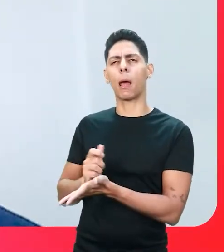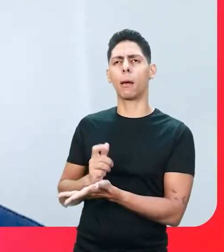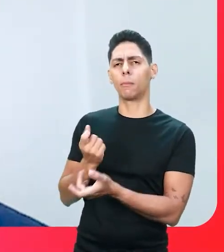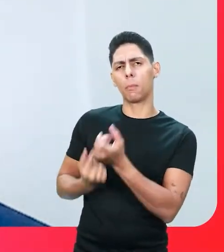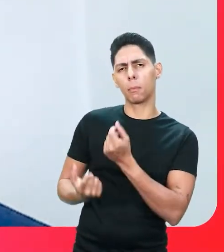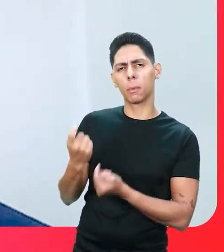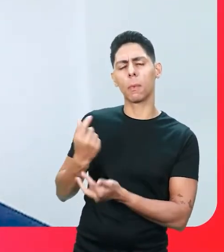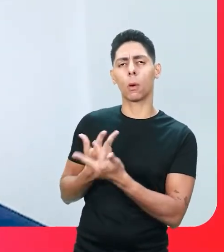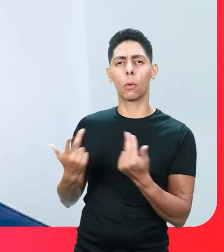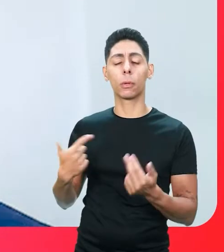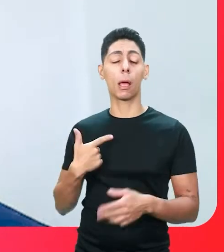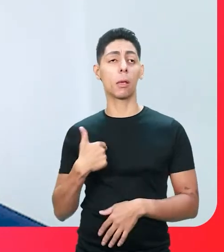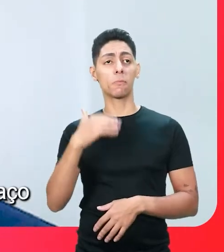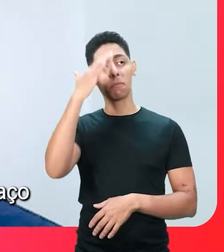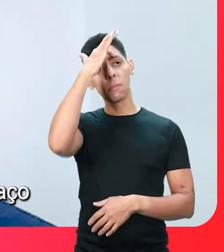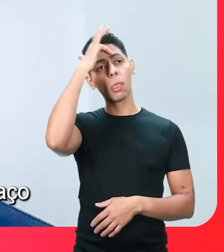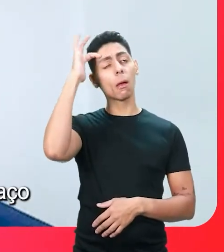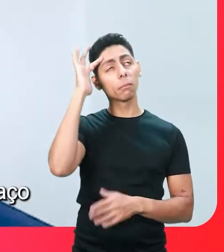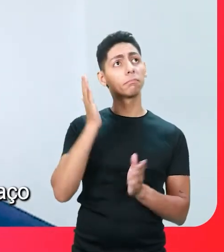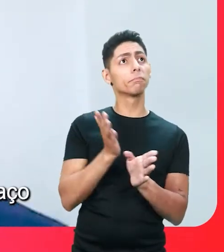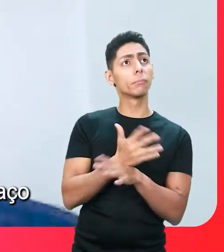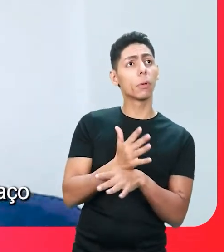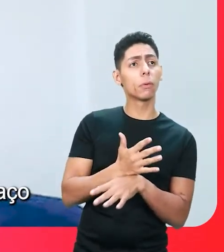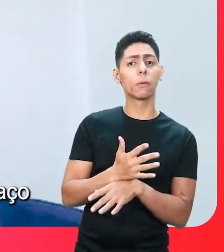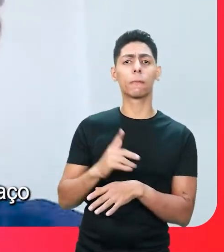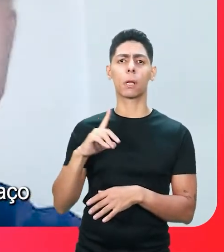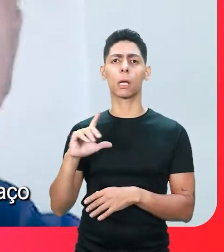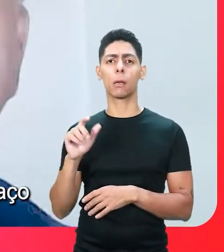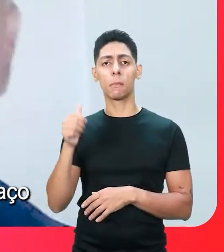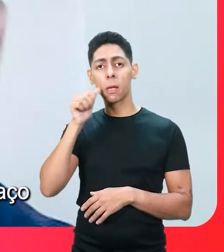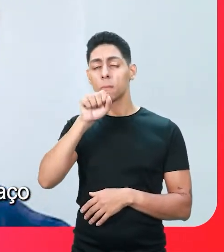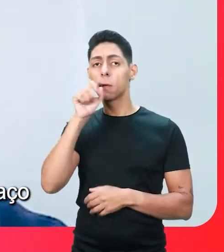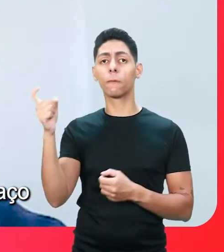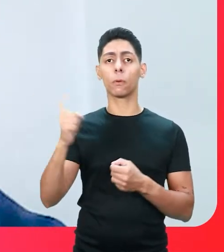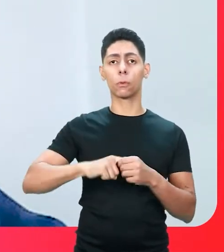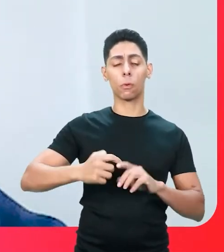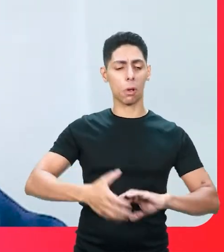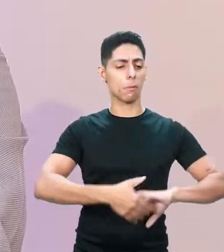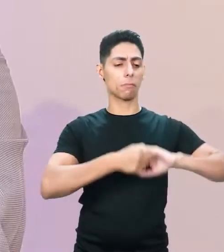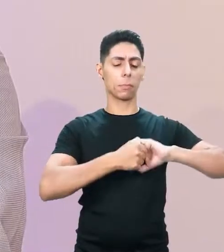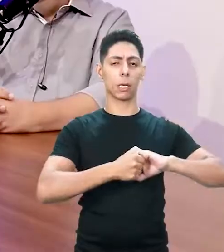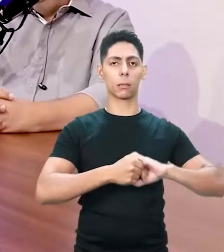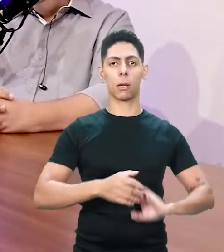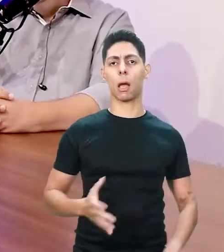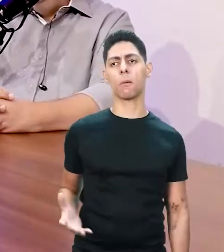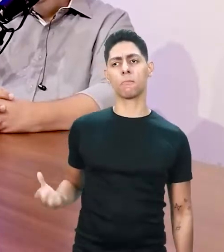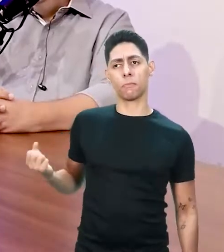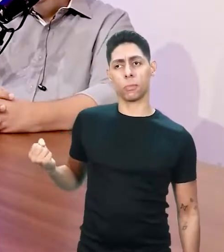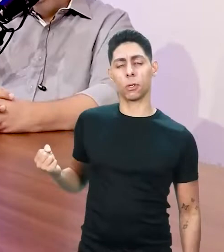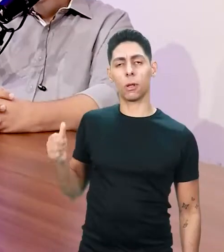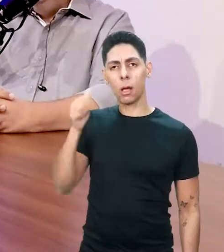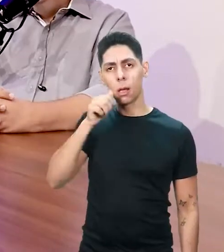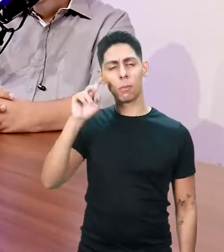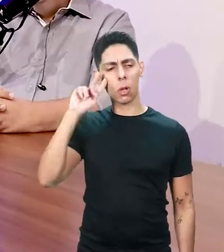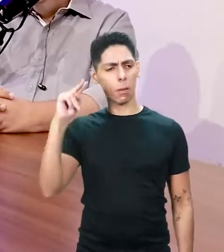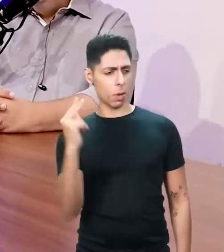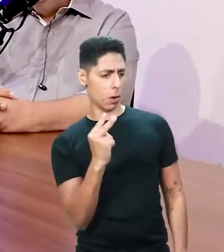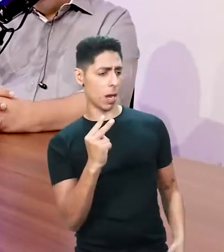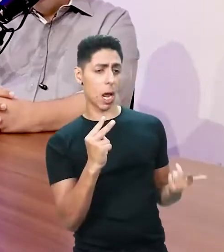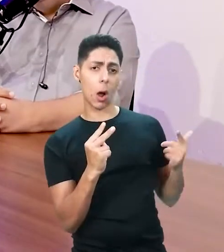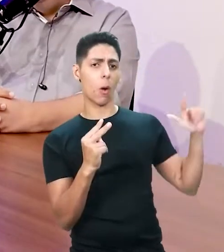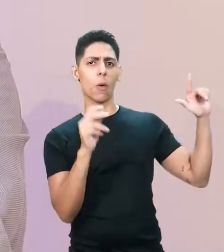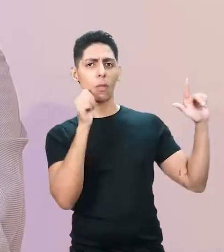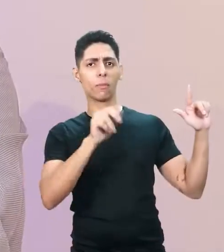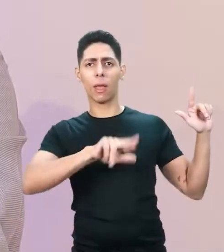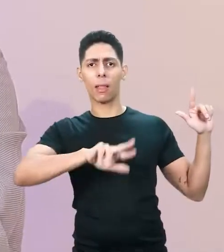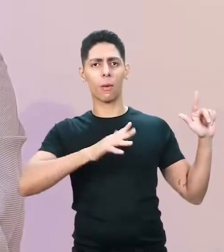pouco, me distraí um pouco, falei, agora minha mãe voltou, vou dar o braço a ela. Pam, dei o braço. A mulher me olhou com... Era outra mulher, não era